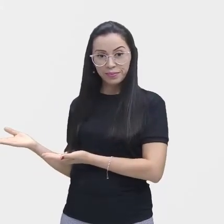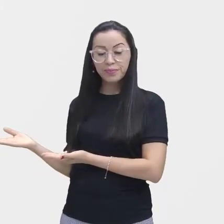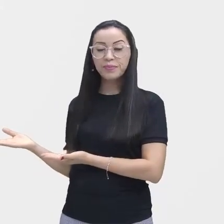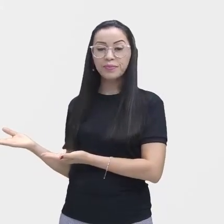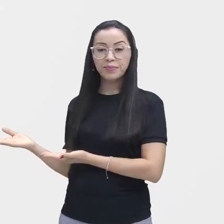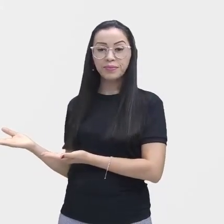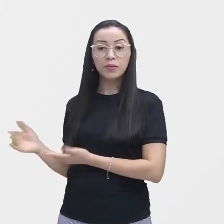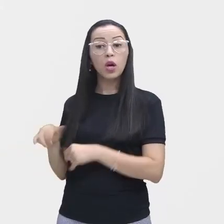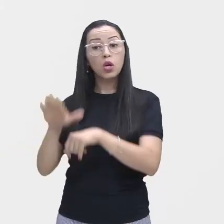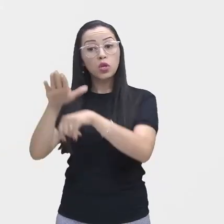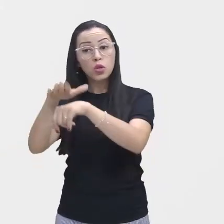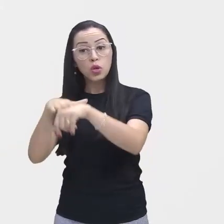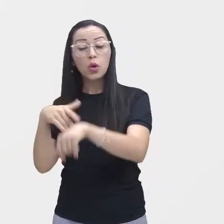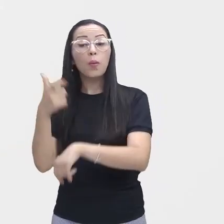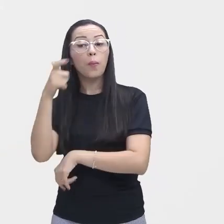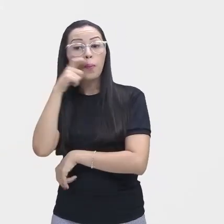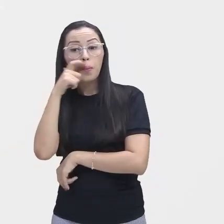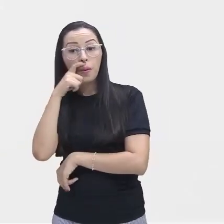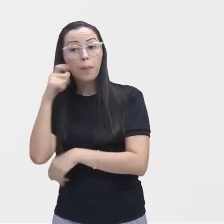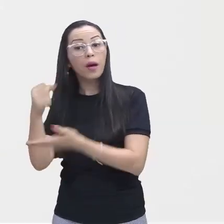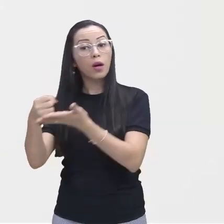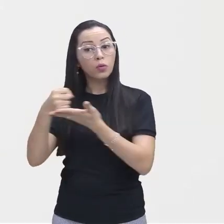do papai aí em casa.